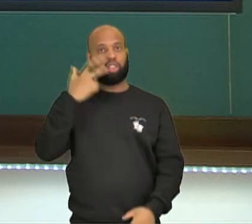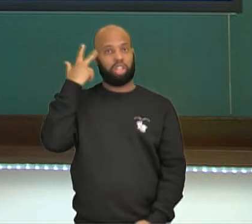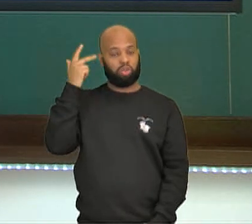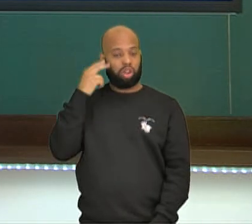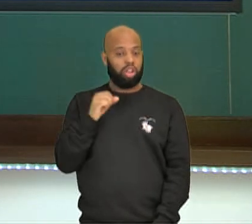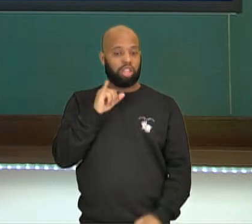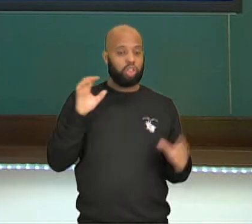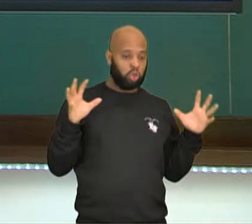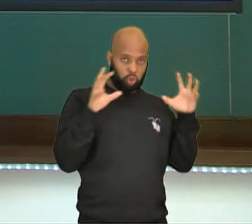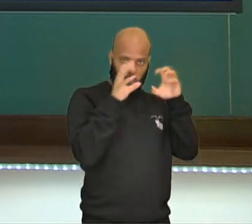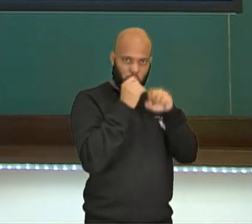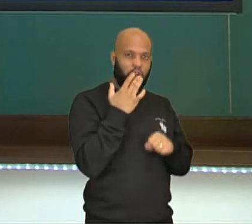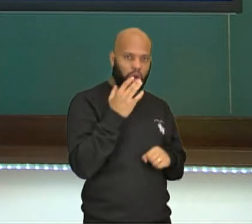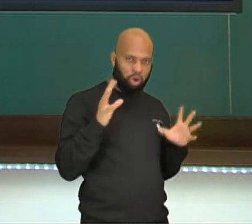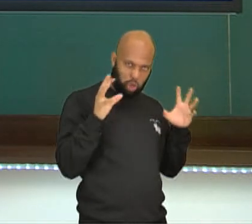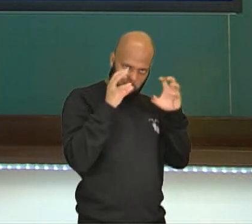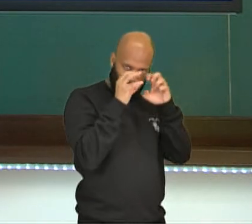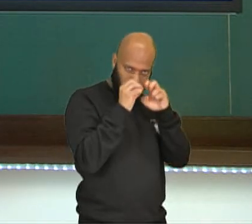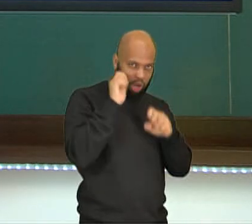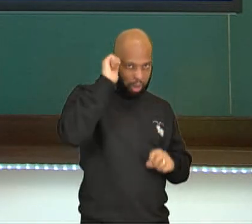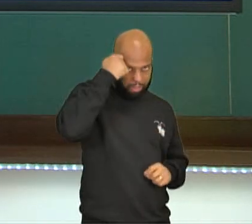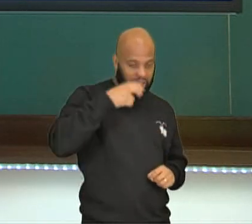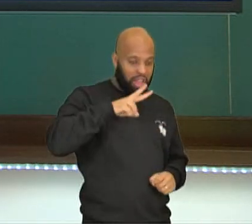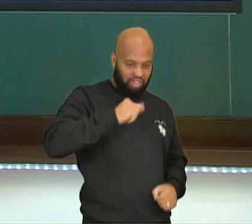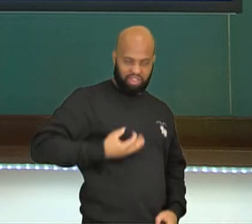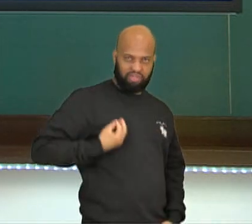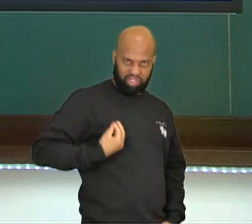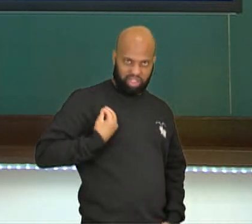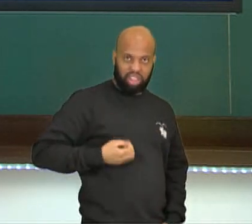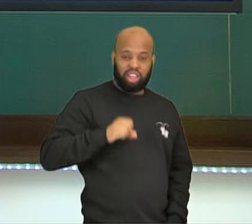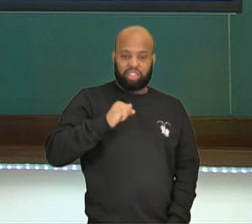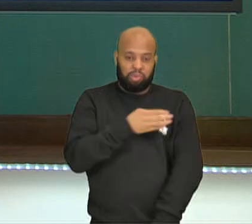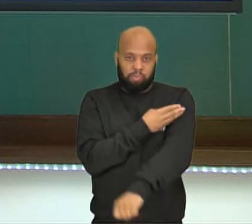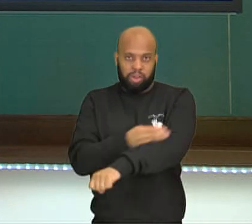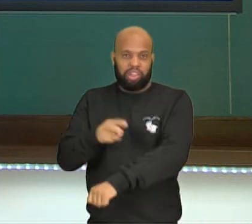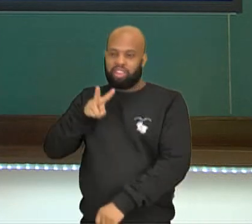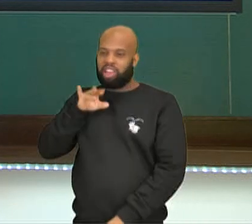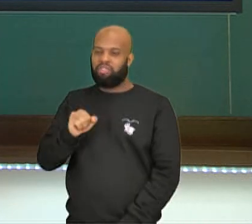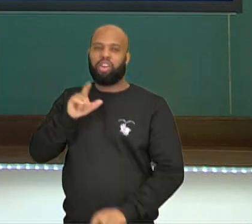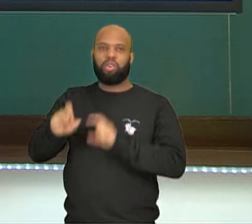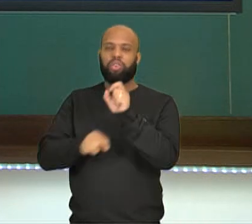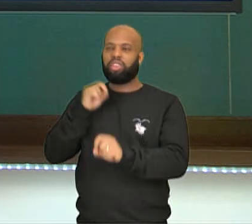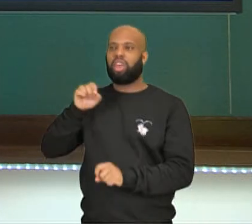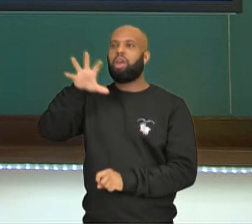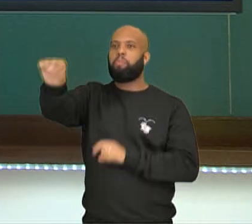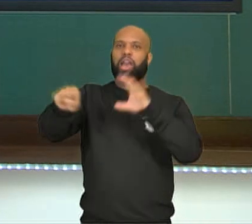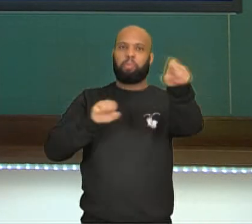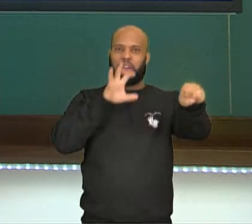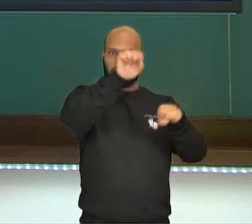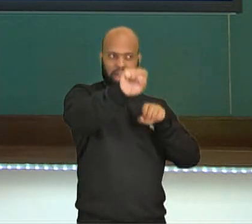vão sobreviver, as brancas vão desaparecer, ser excluídas, vão ser facilmente, né,